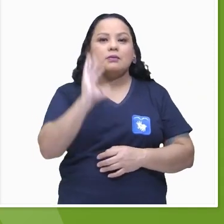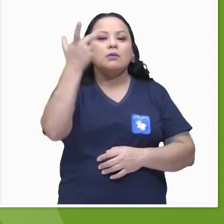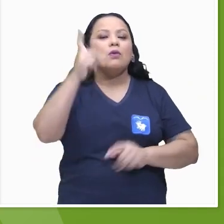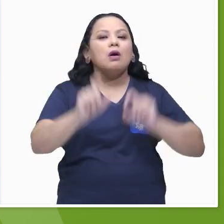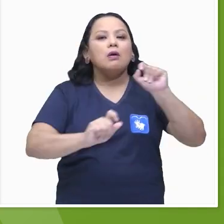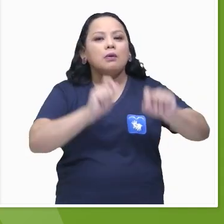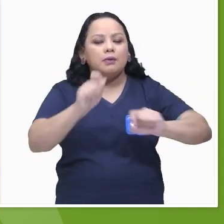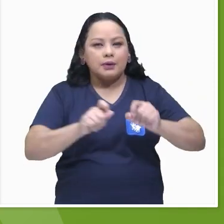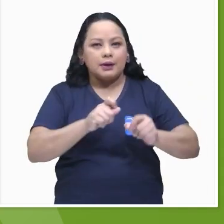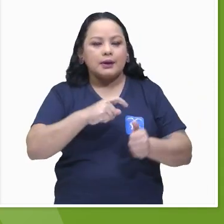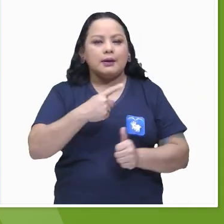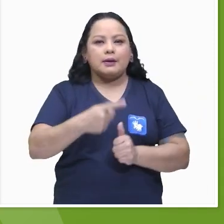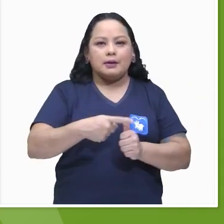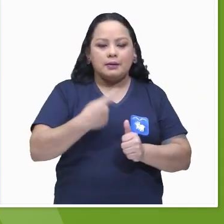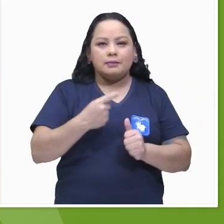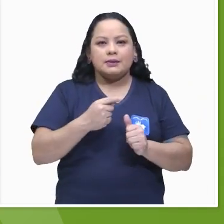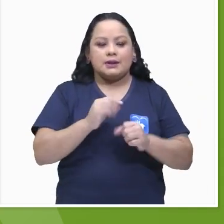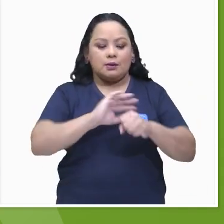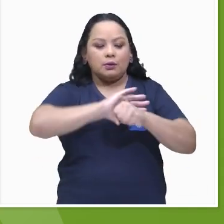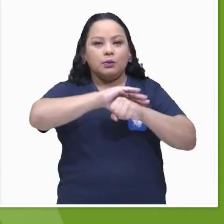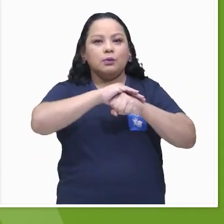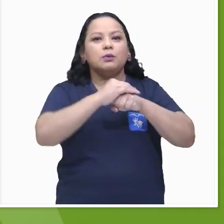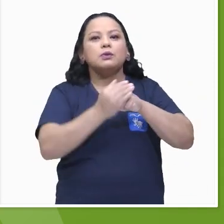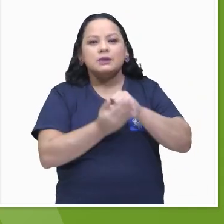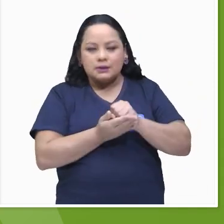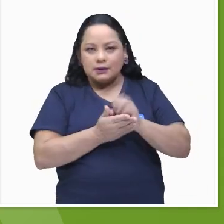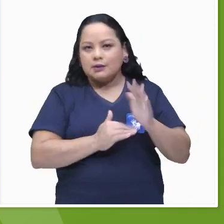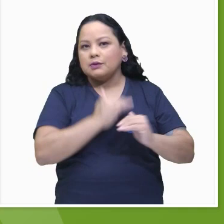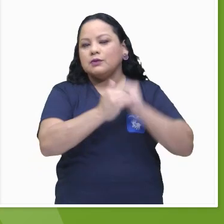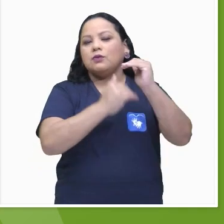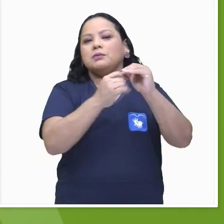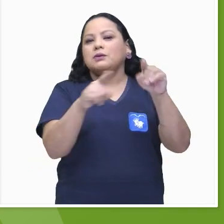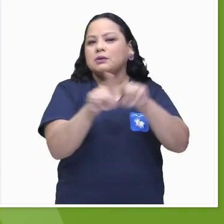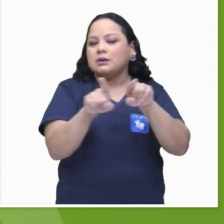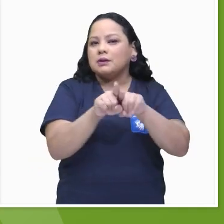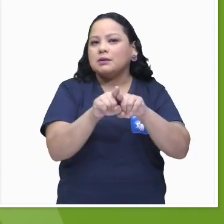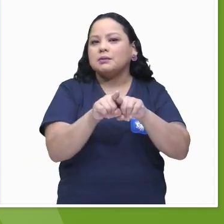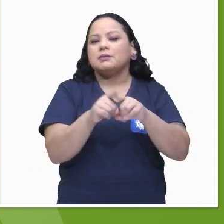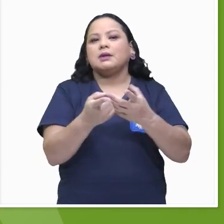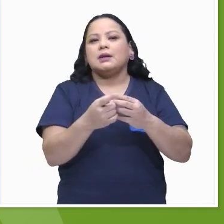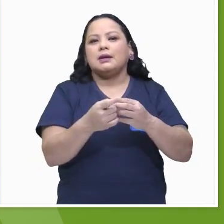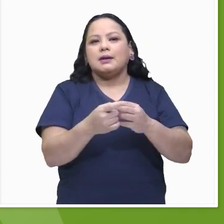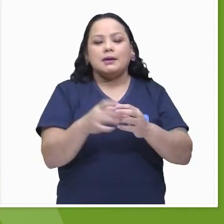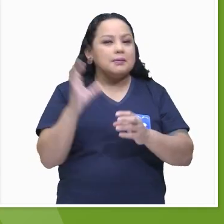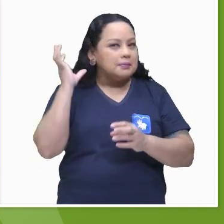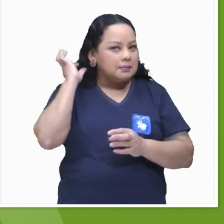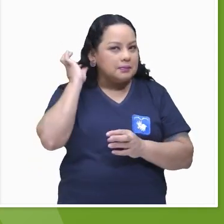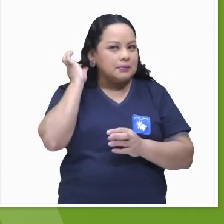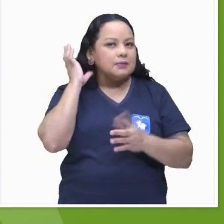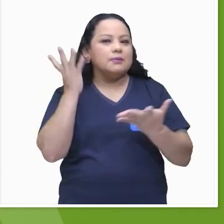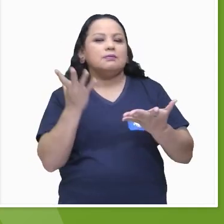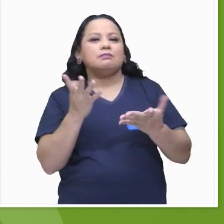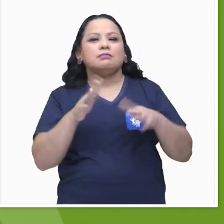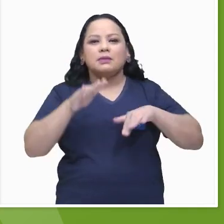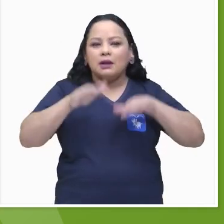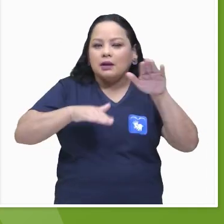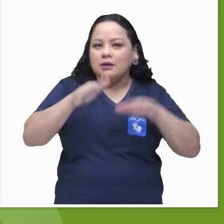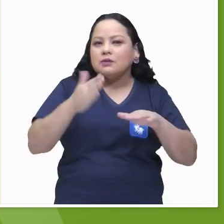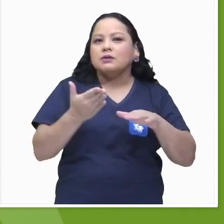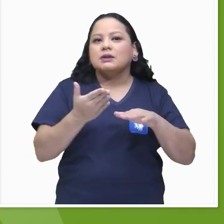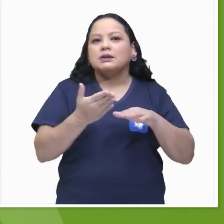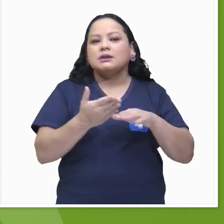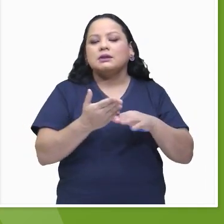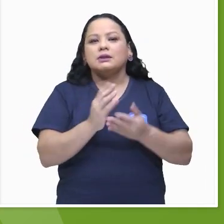A primeira ali, formação dos seios, né? Já começa a aparecer os pelos, tá? Começa às vezes até um pequeno corrimento,